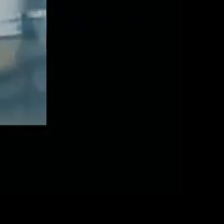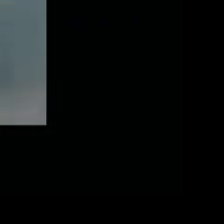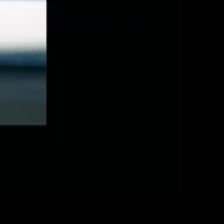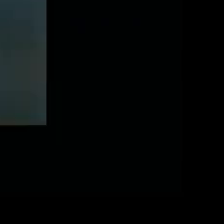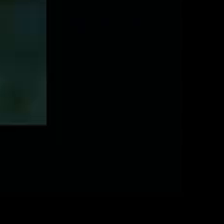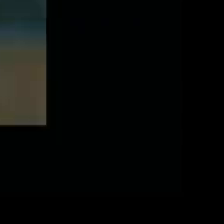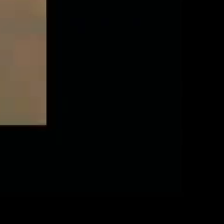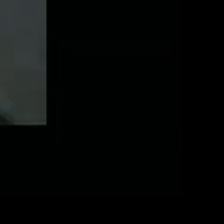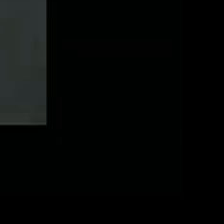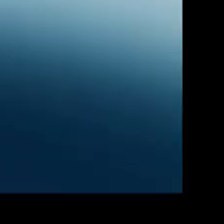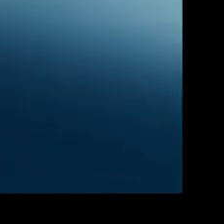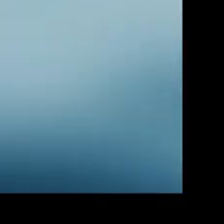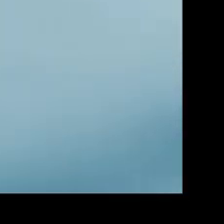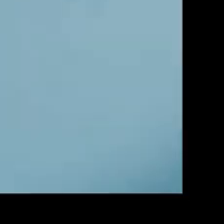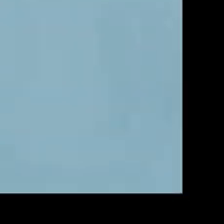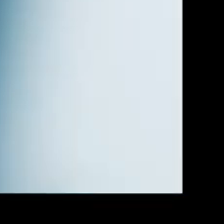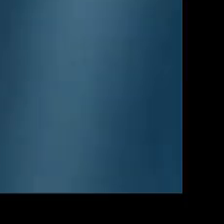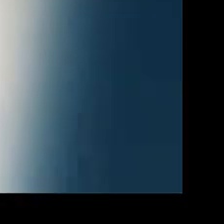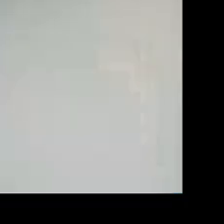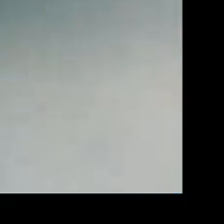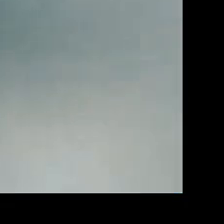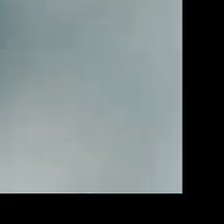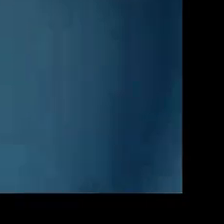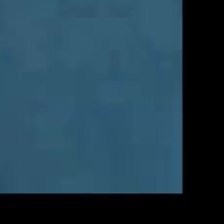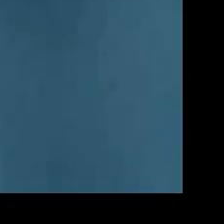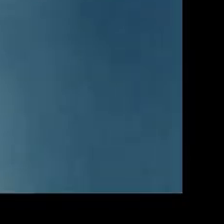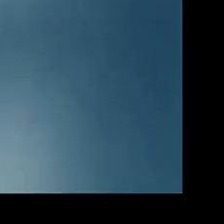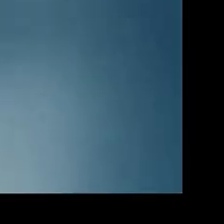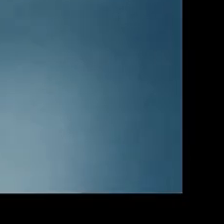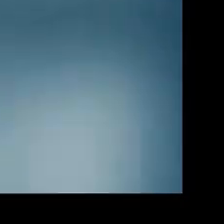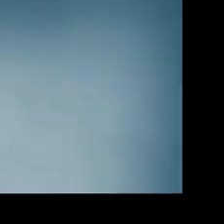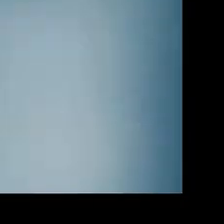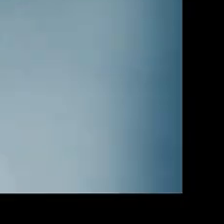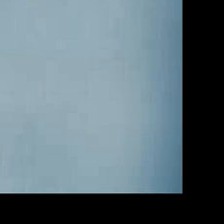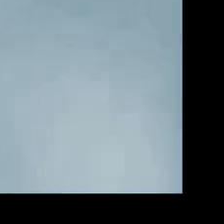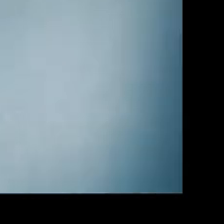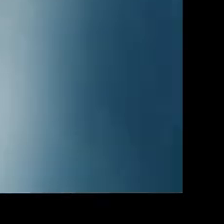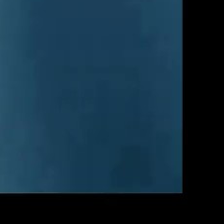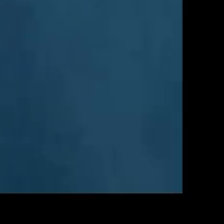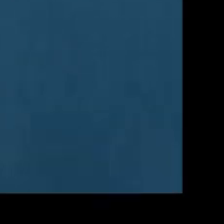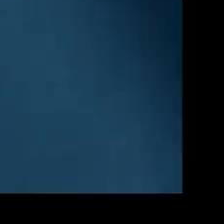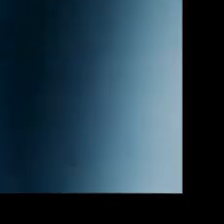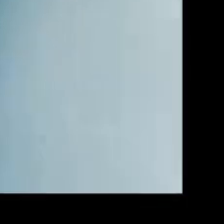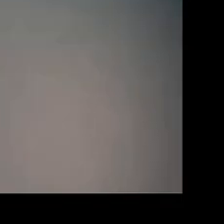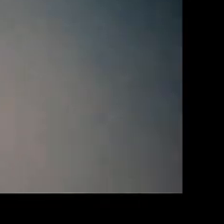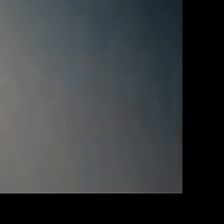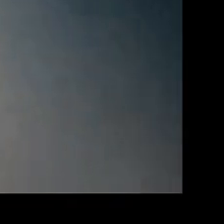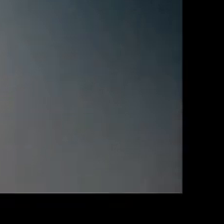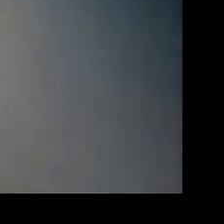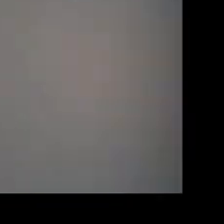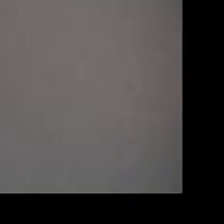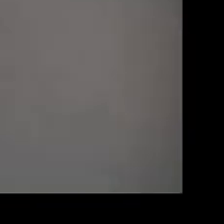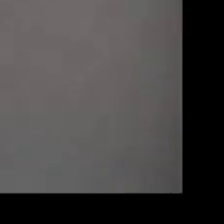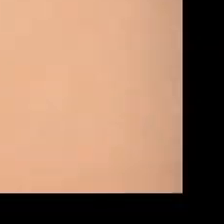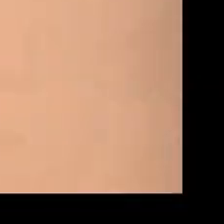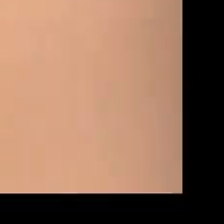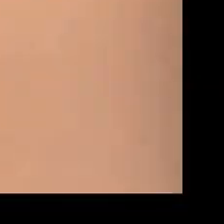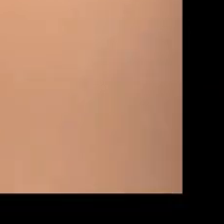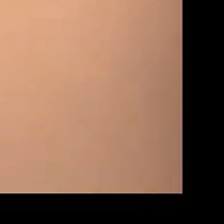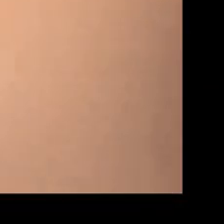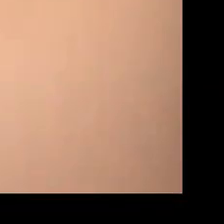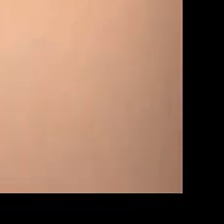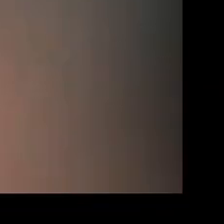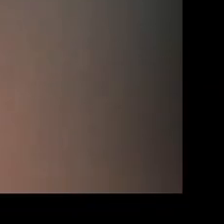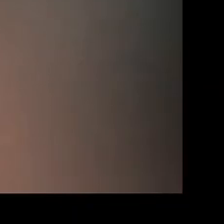A torre caiu. Três corações, gente, ó. A pista aí, como é que tá? Só gelo. Loucura, meu Deus,